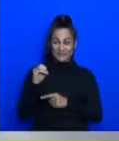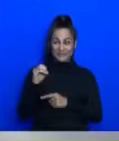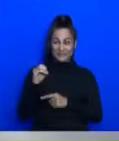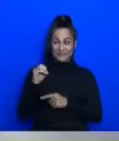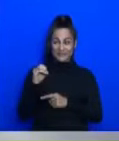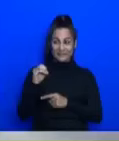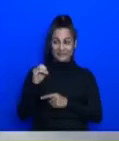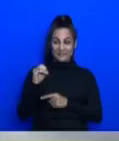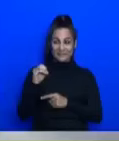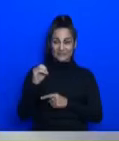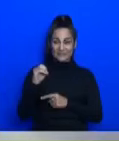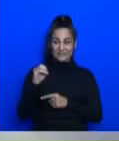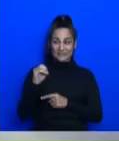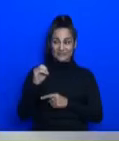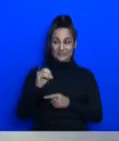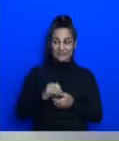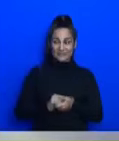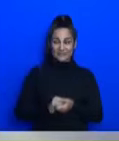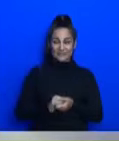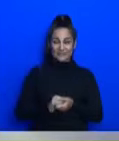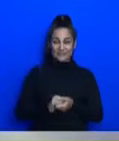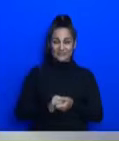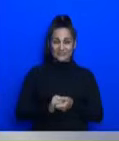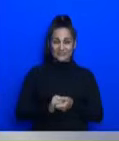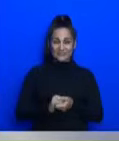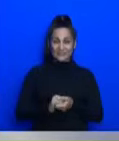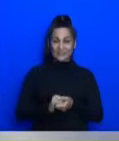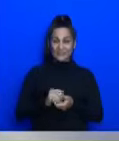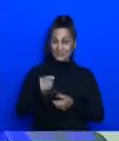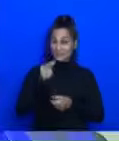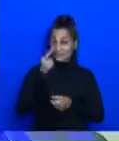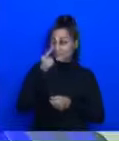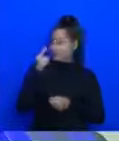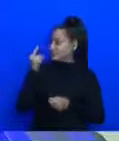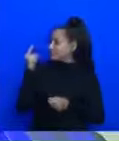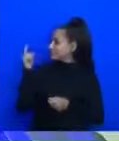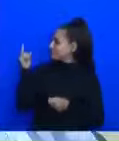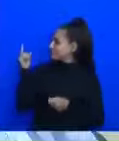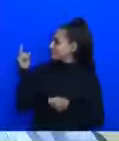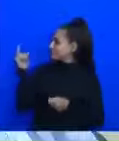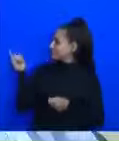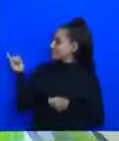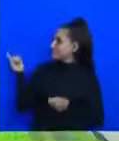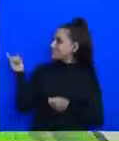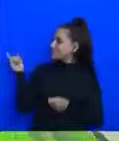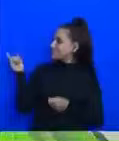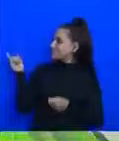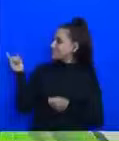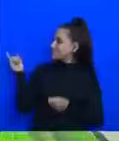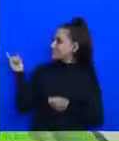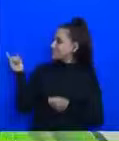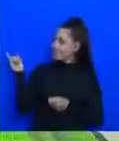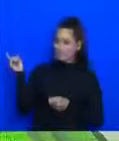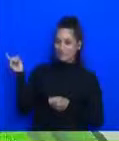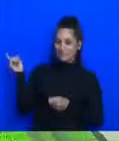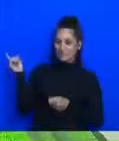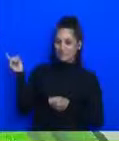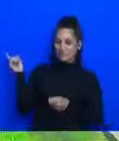Agora sortearemos o número correspondente à coluna número 2. Bola posicionada, valendo.